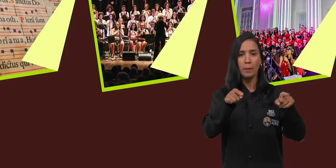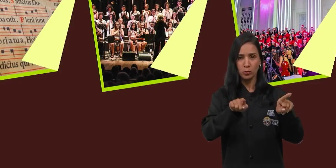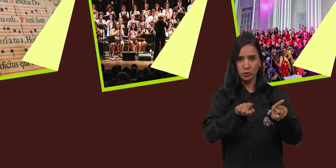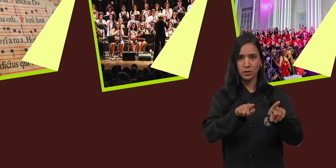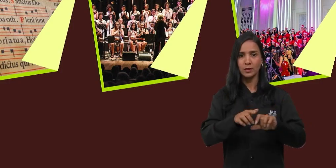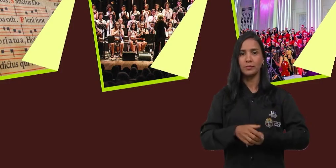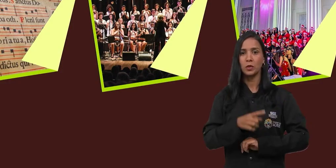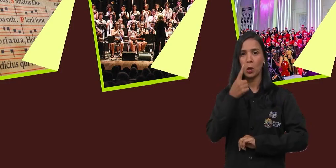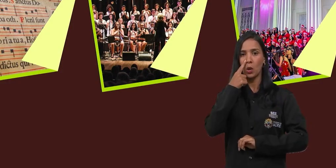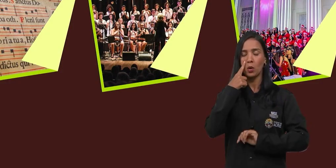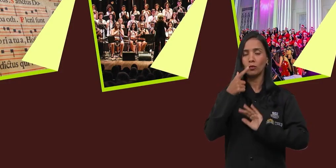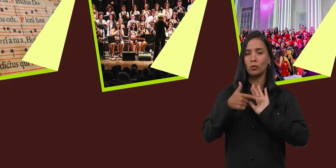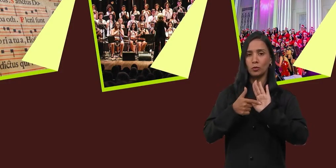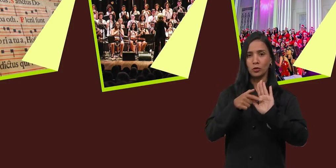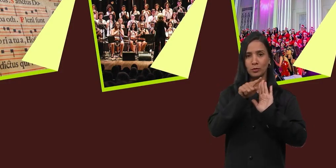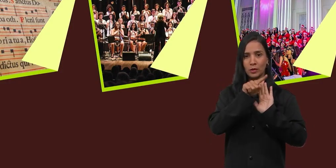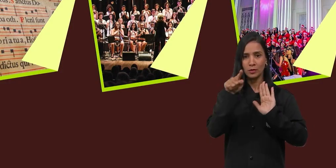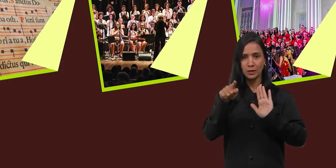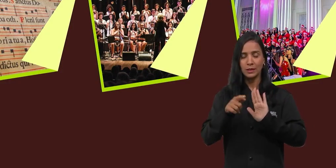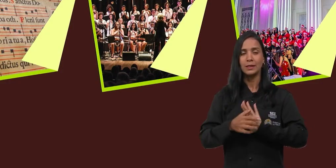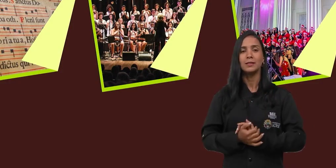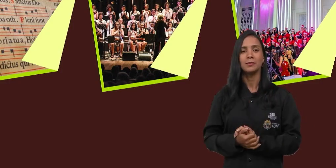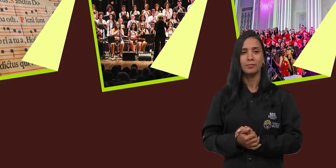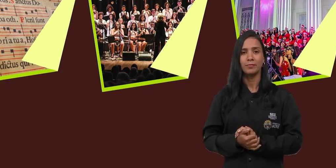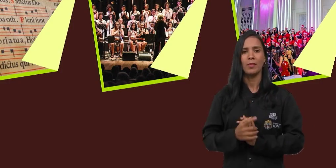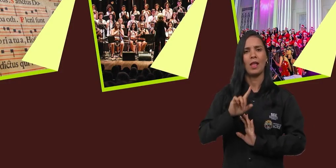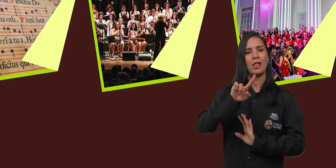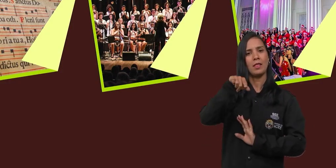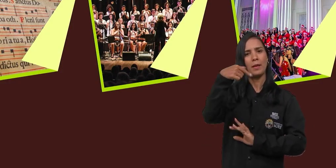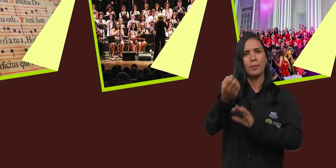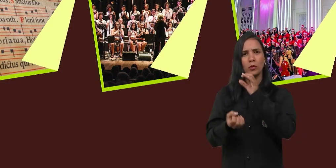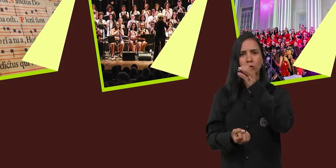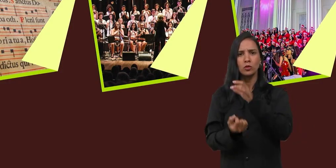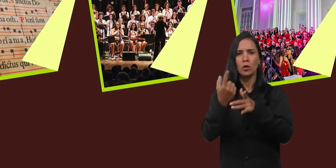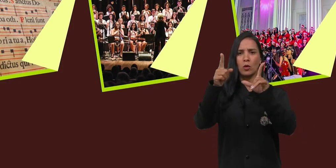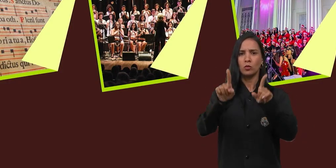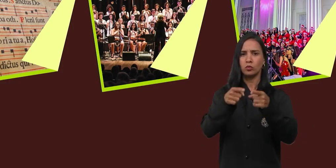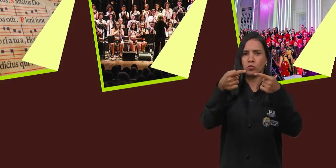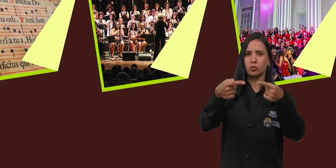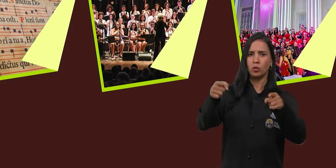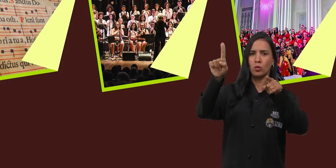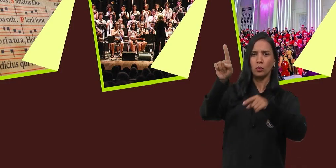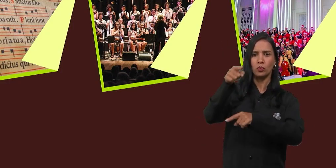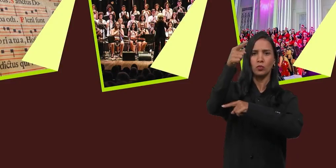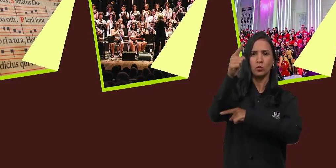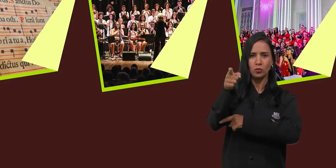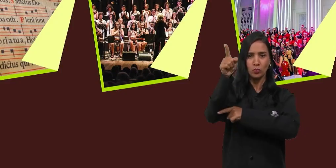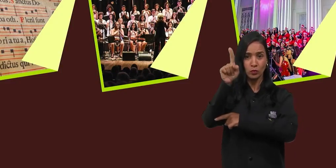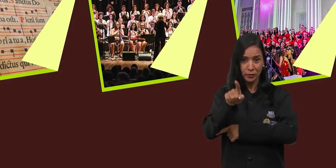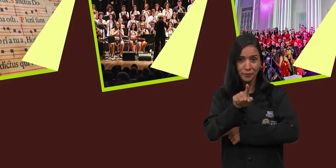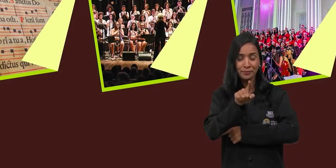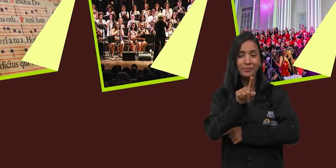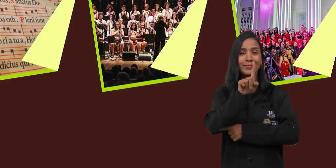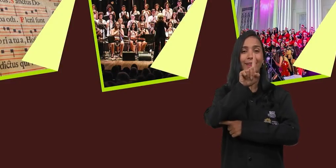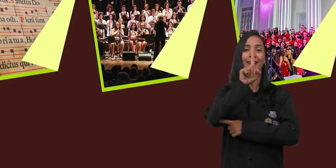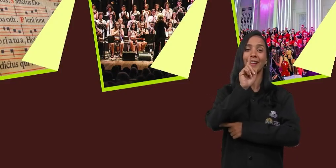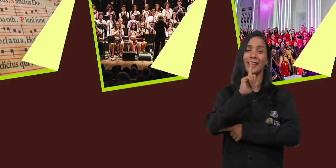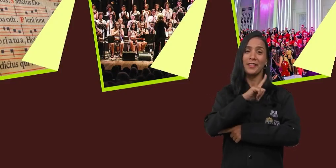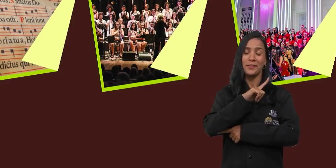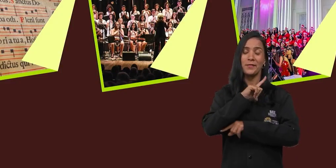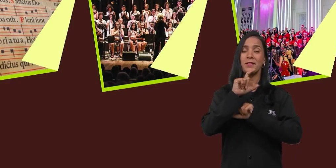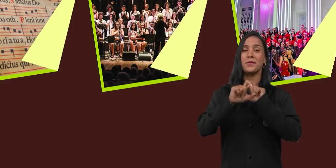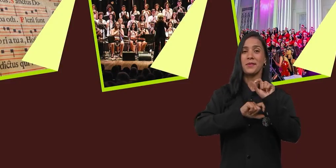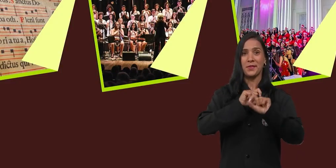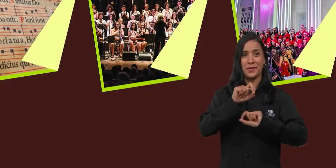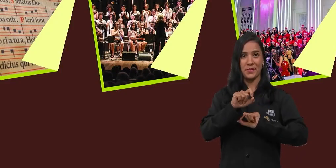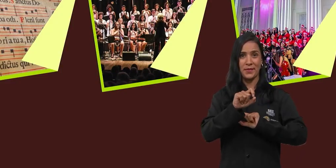para vocês terem uma ideia. Depois evoluiu, vieram as orquestras, e aí eu mostrei para vocês,